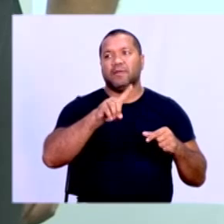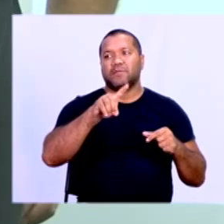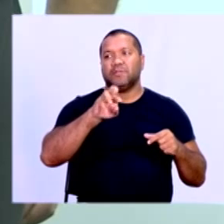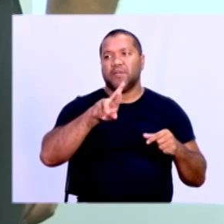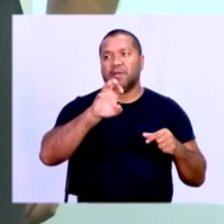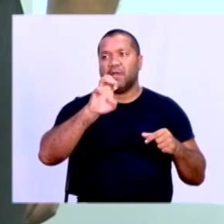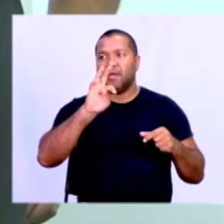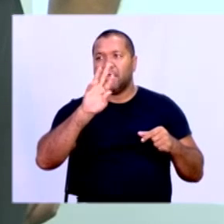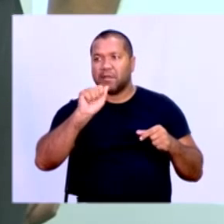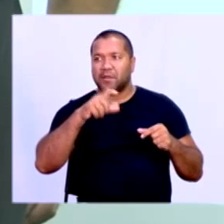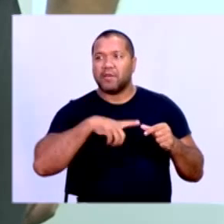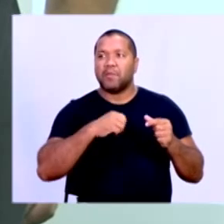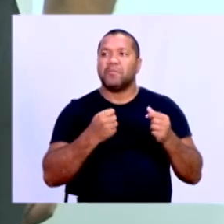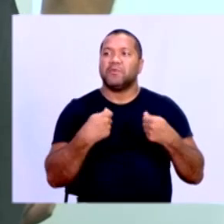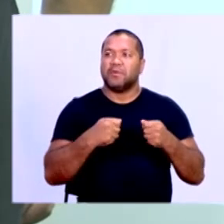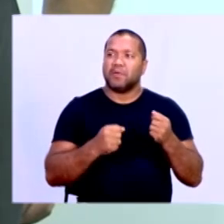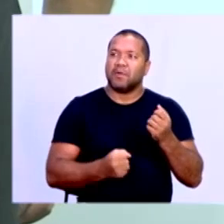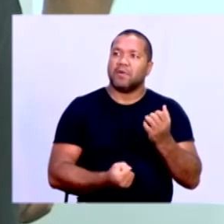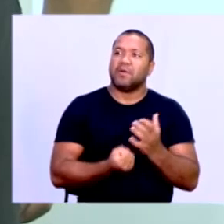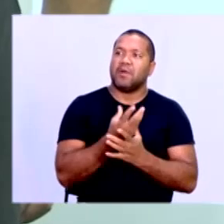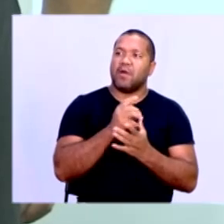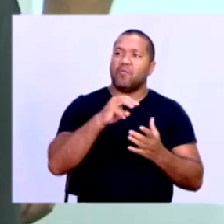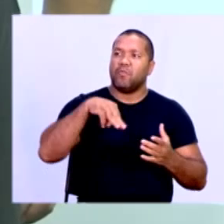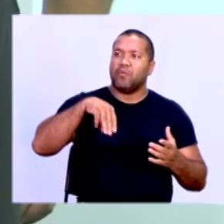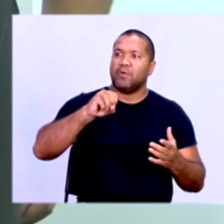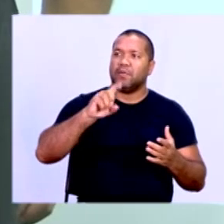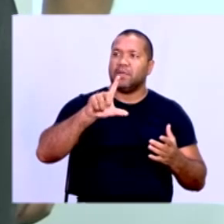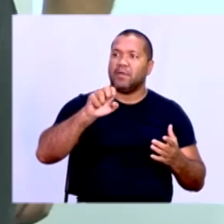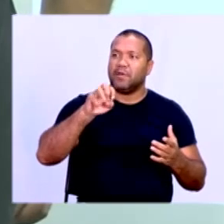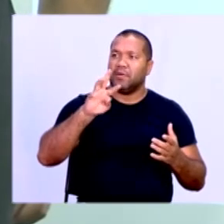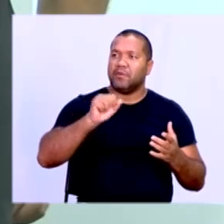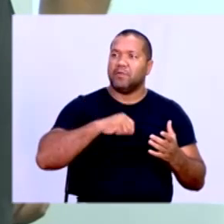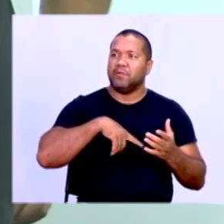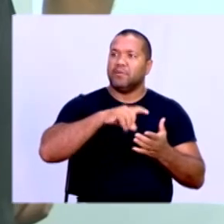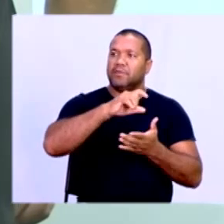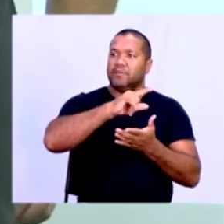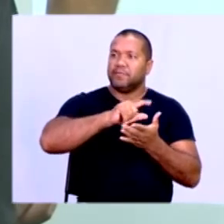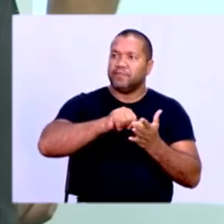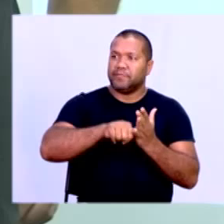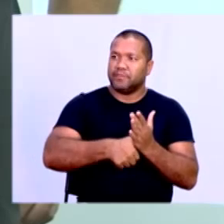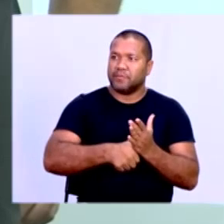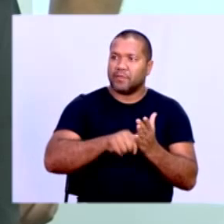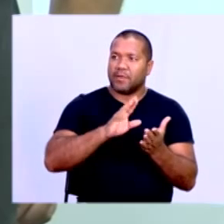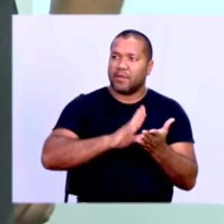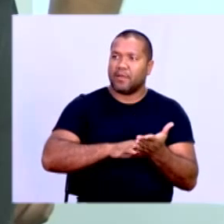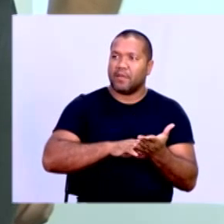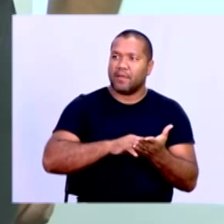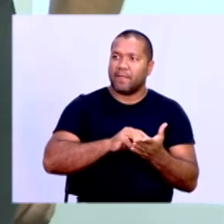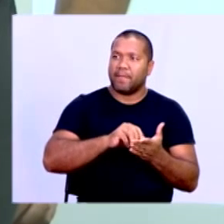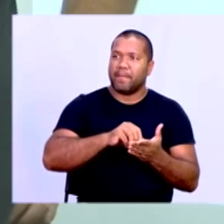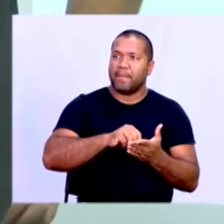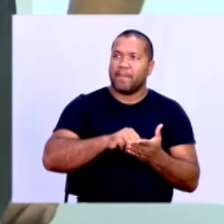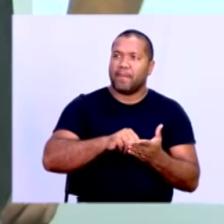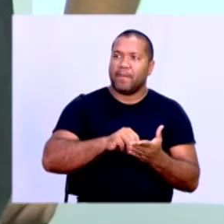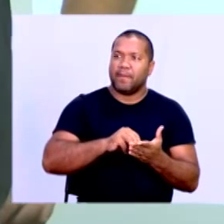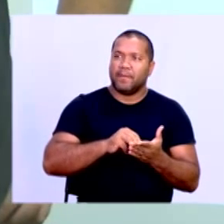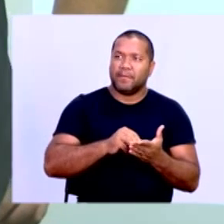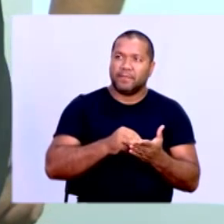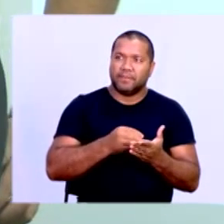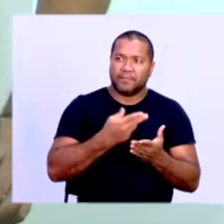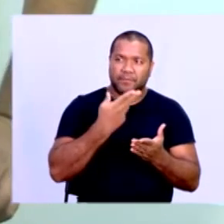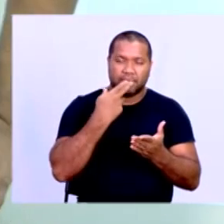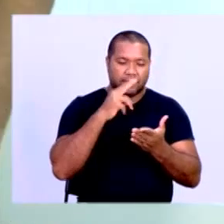um modelo de carta, e nesse modelo ele vai ser alimentado por vários nomes de várias pessoas. Quer dizer, uma carta você